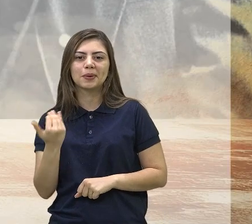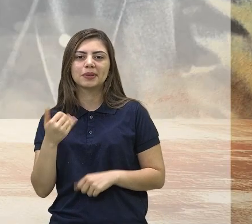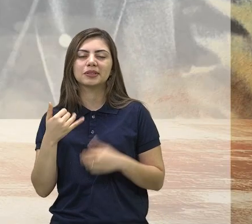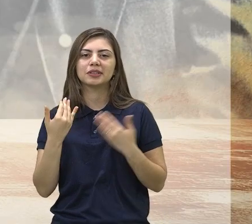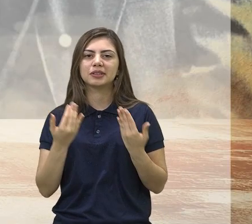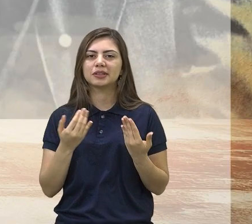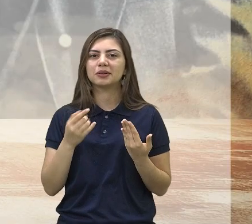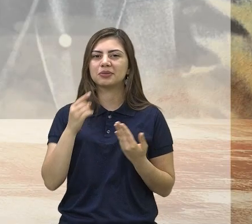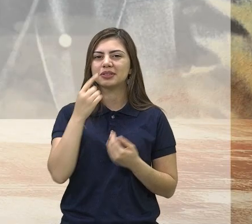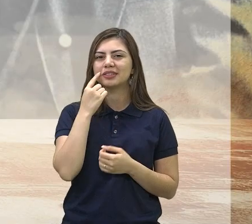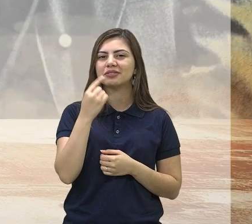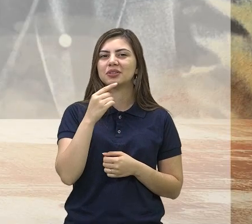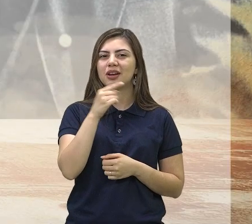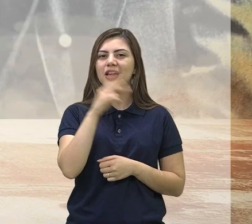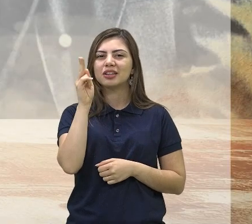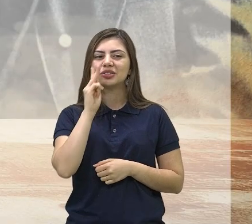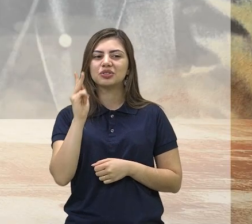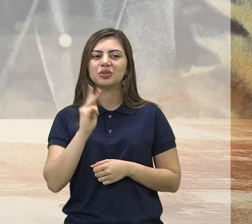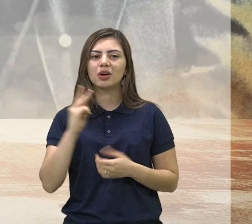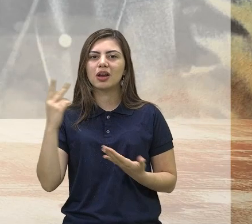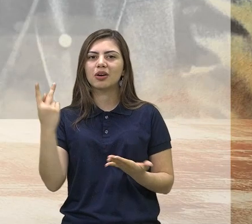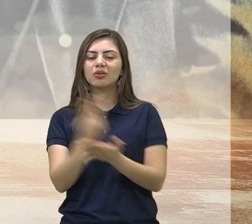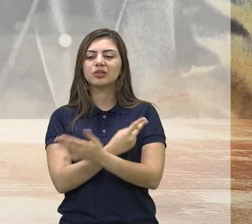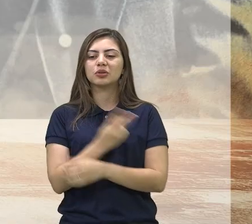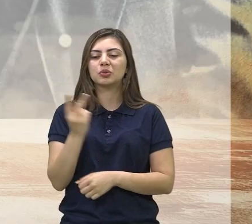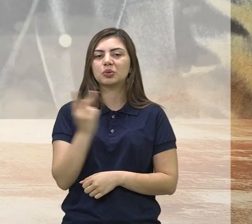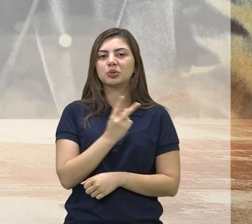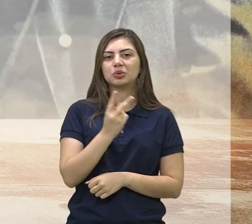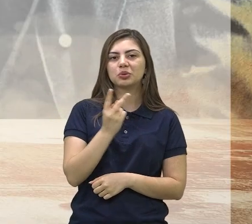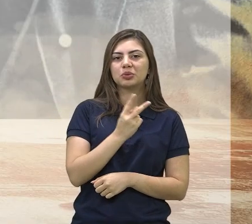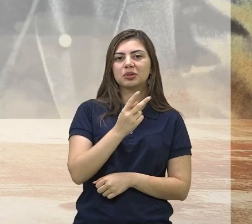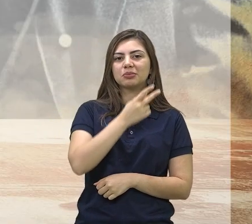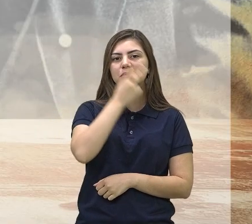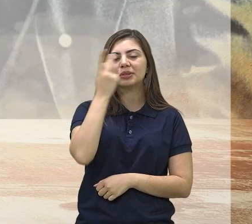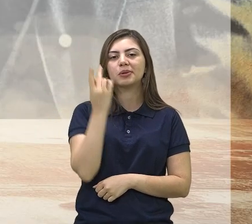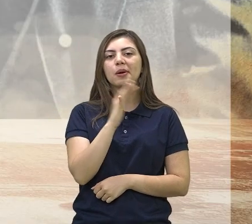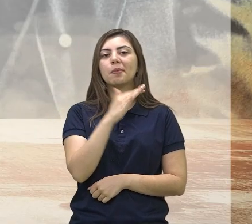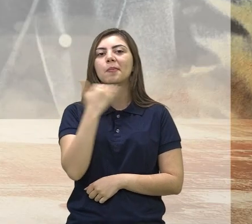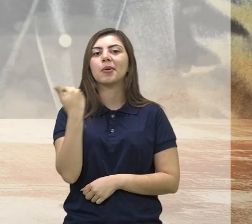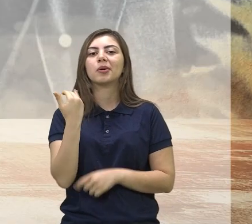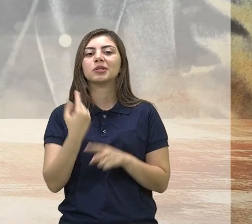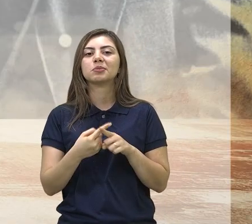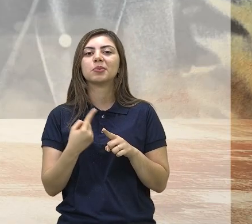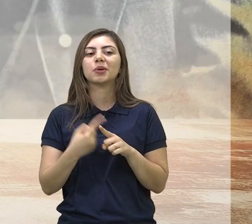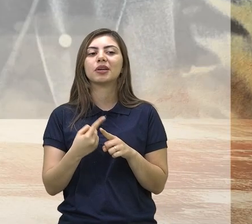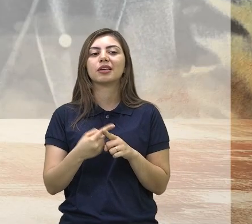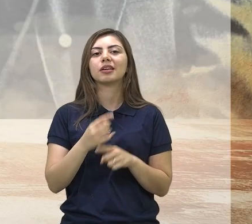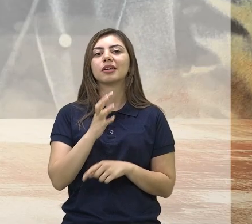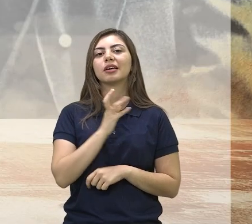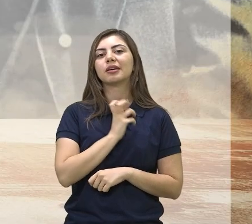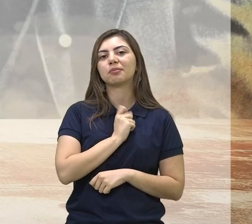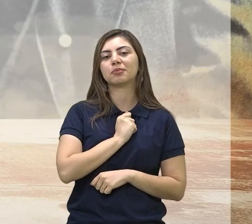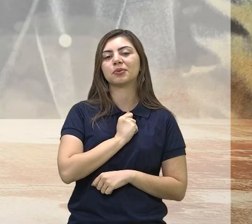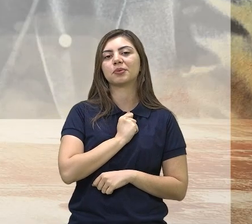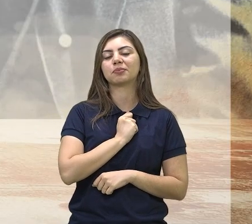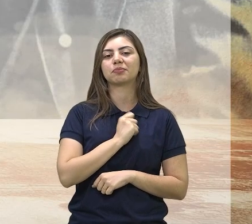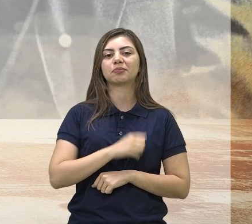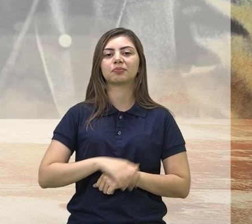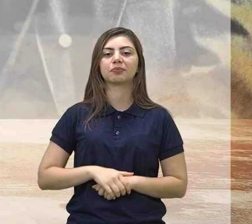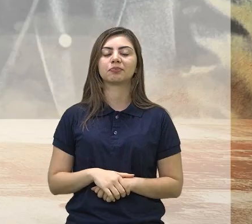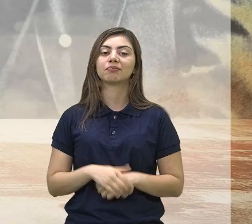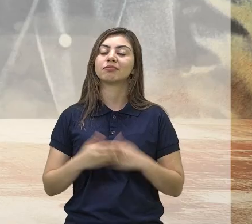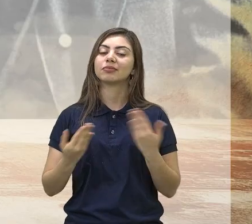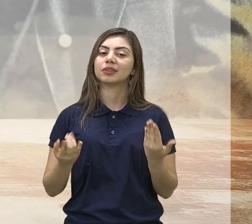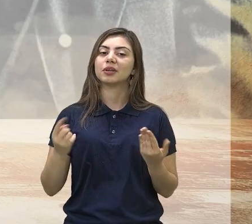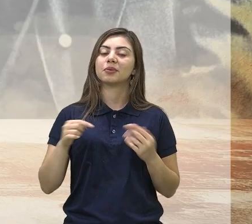como finaliza com uma tragédia, 2 pessoas morrendo por amor, né? Muito bem, então essas são as temáticas